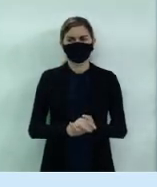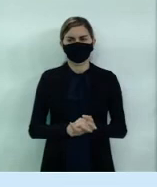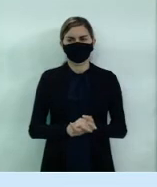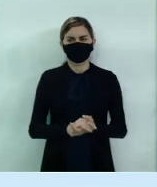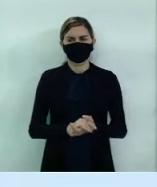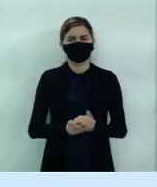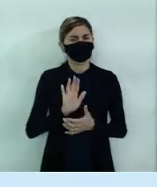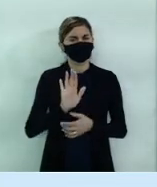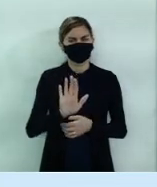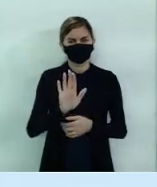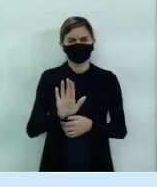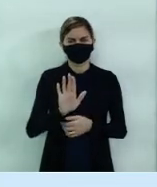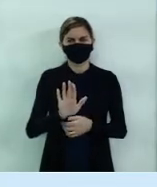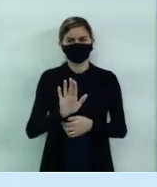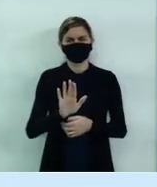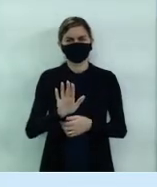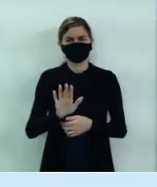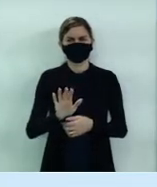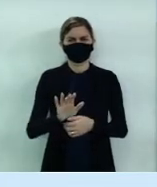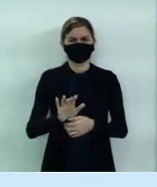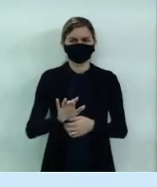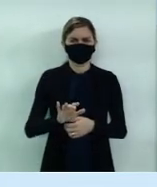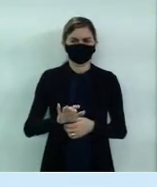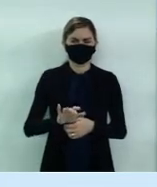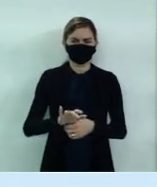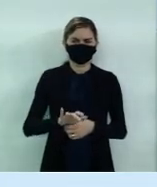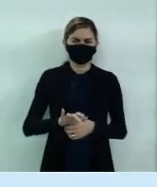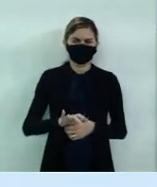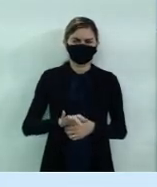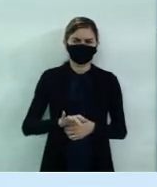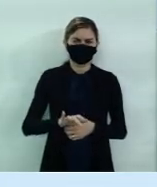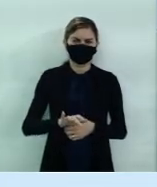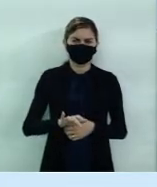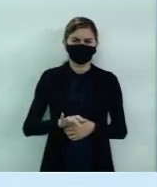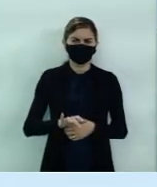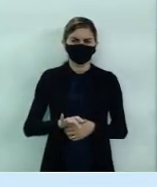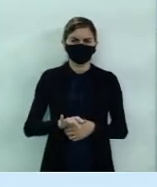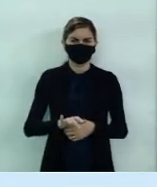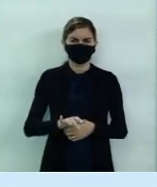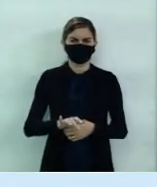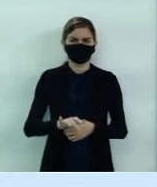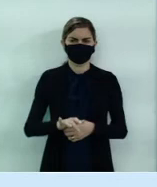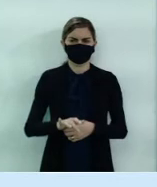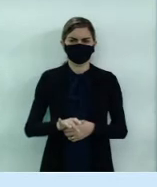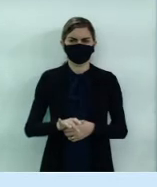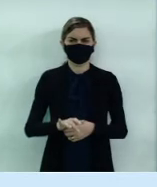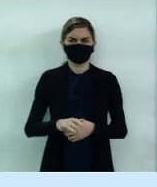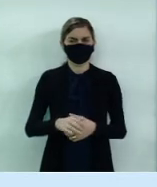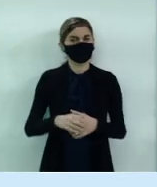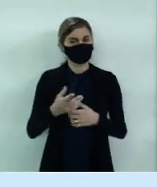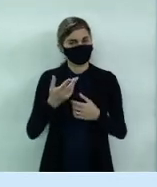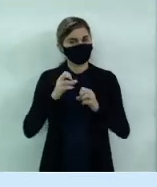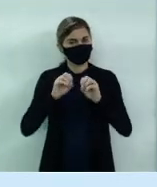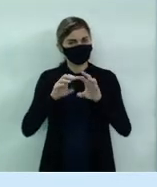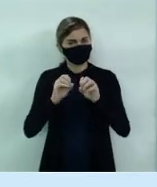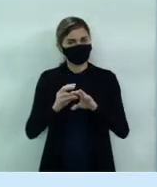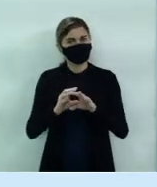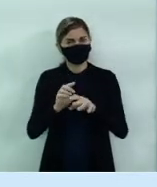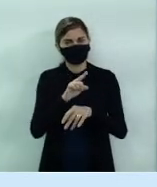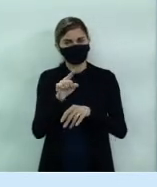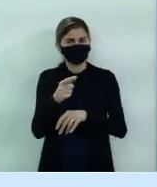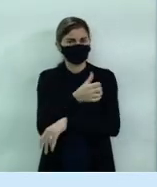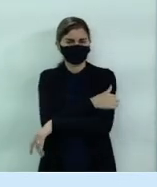E vou deixar aqui o produto agir enquanto eu vou dando a aula para vocês, meus queridos alunos do 6º